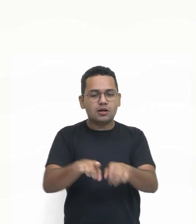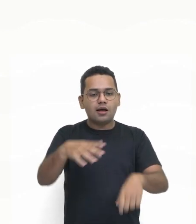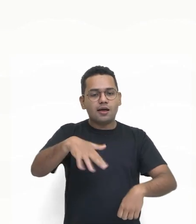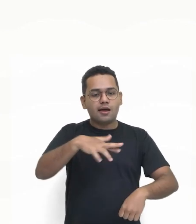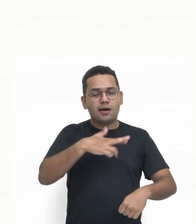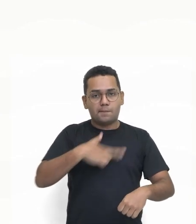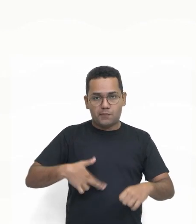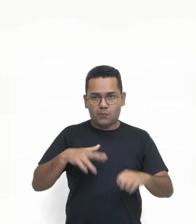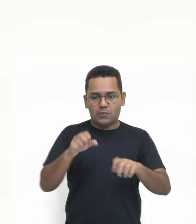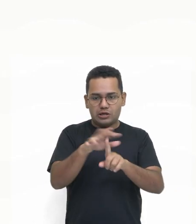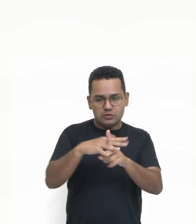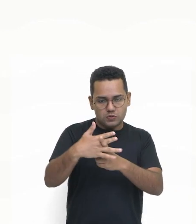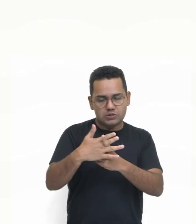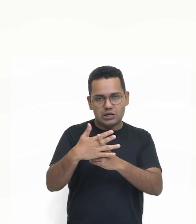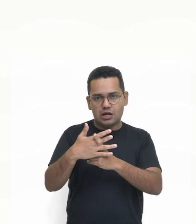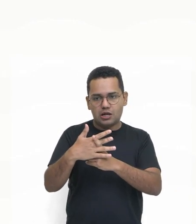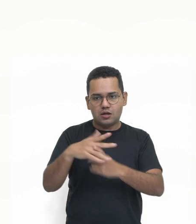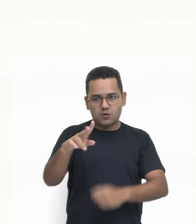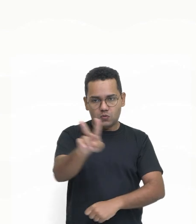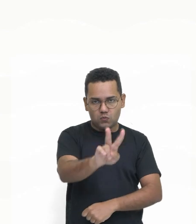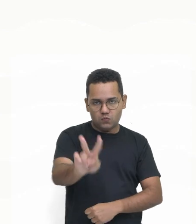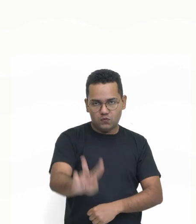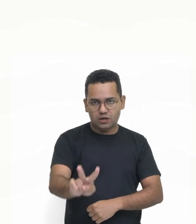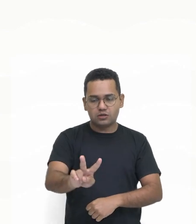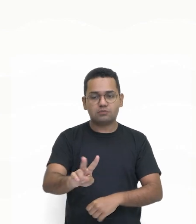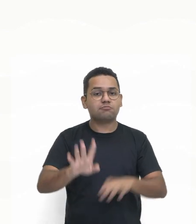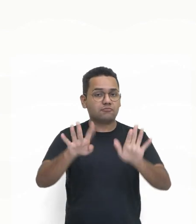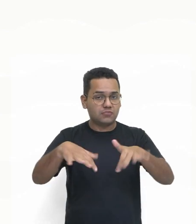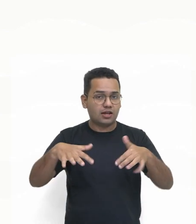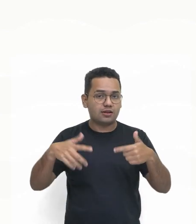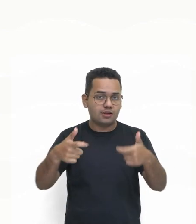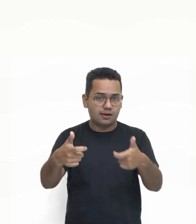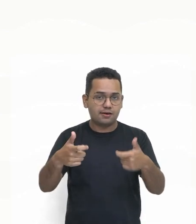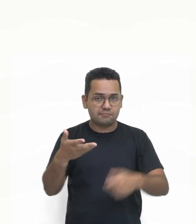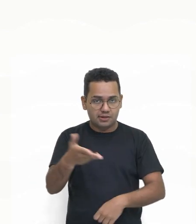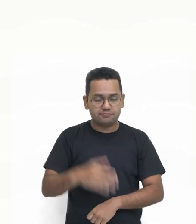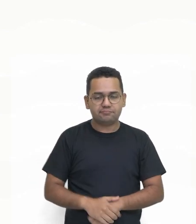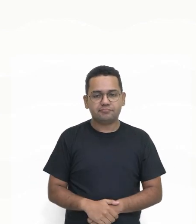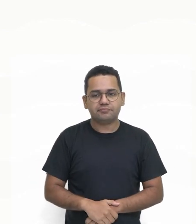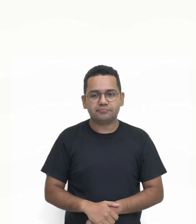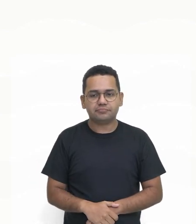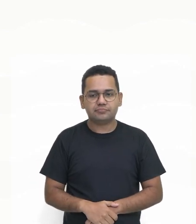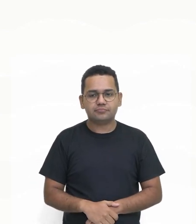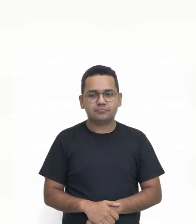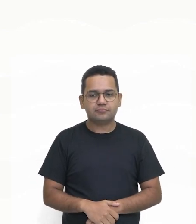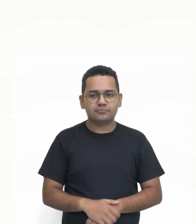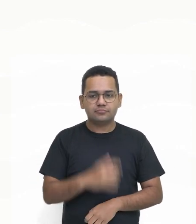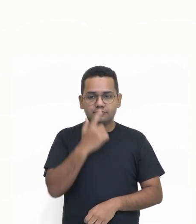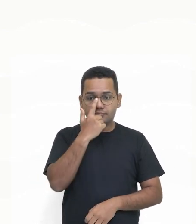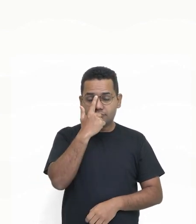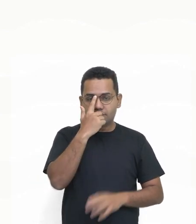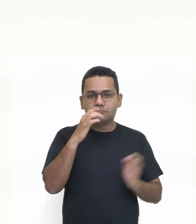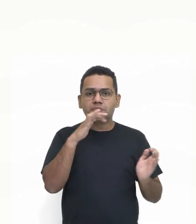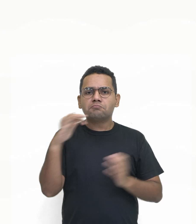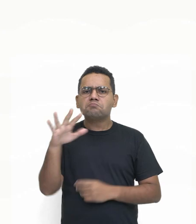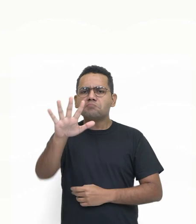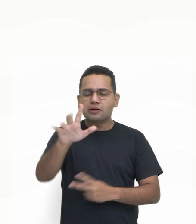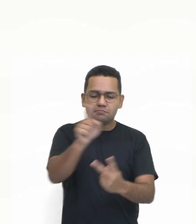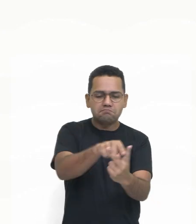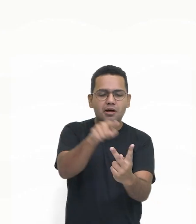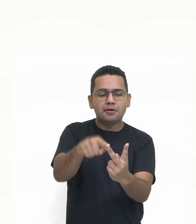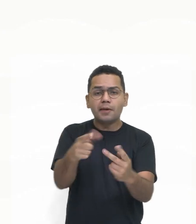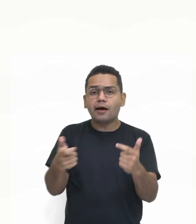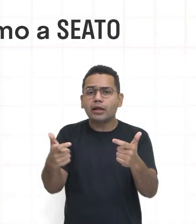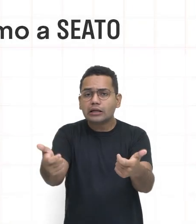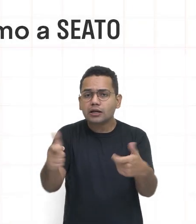Então é assim que termina a Guerra do Vietnã. Continuando, e quais são as consequências da Guerra da Coreia e do Vietnã no